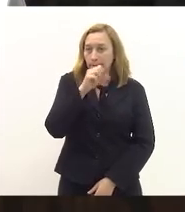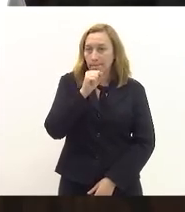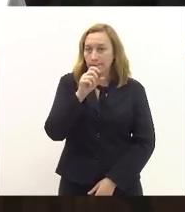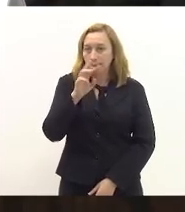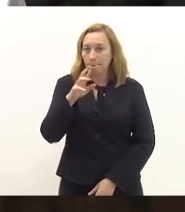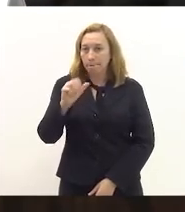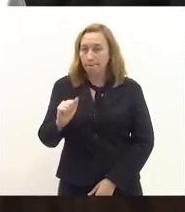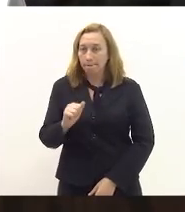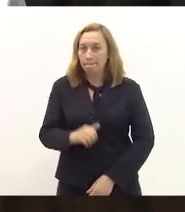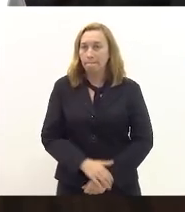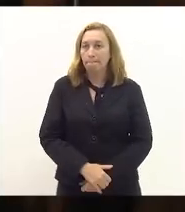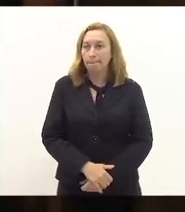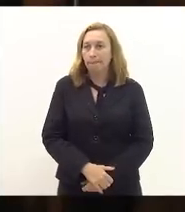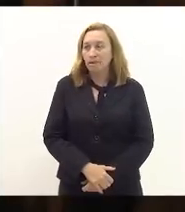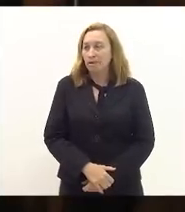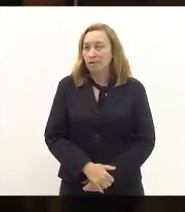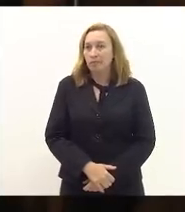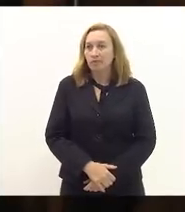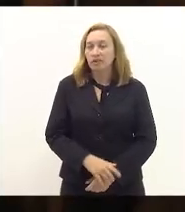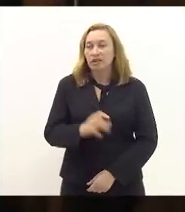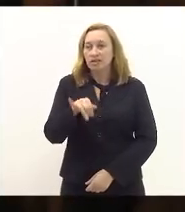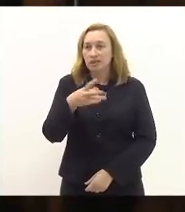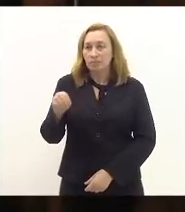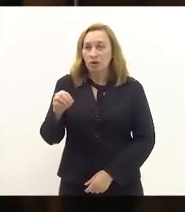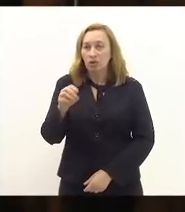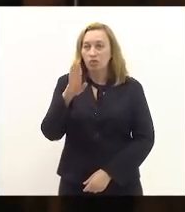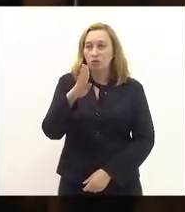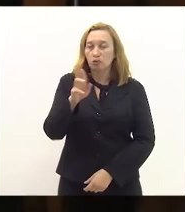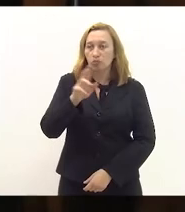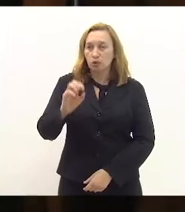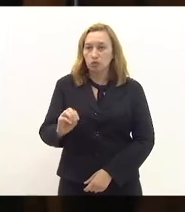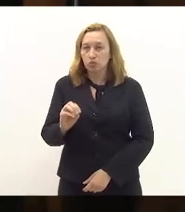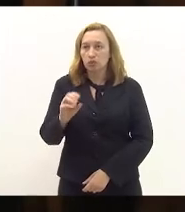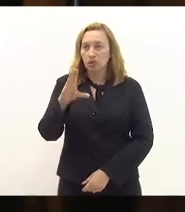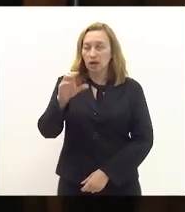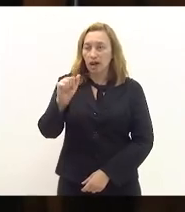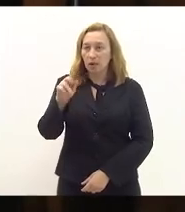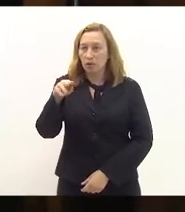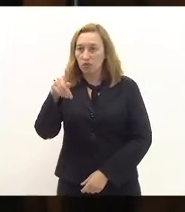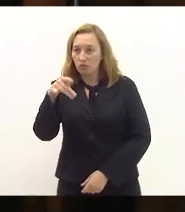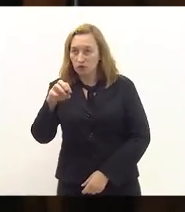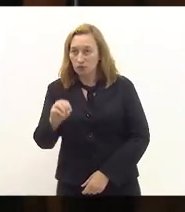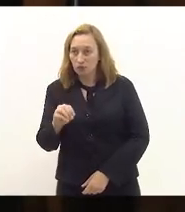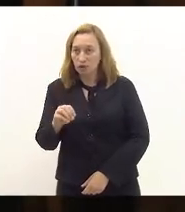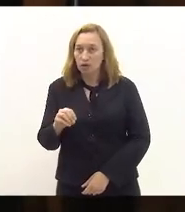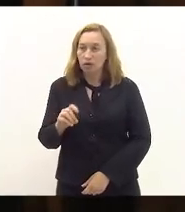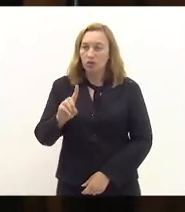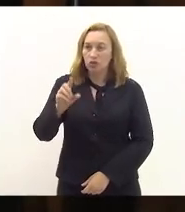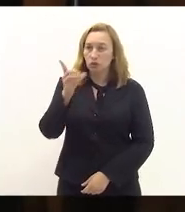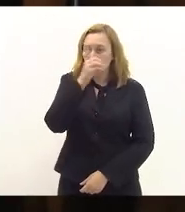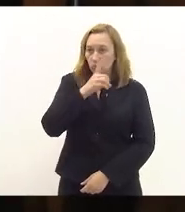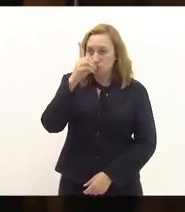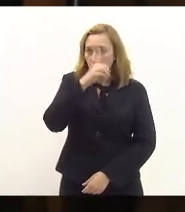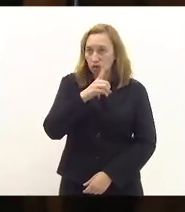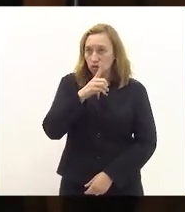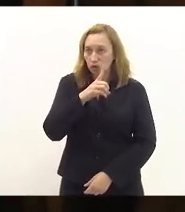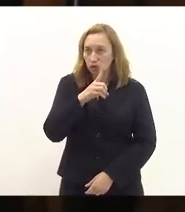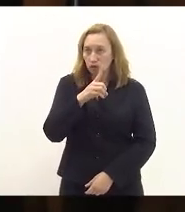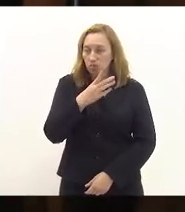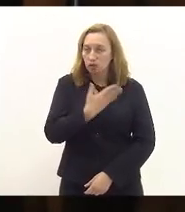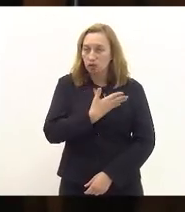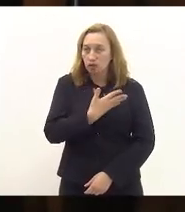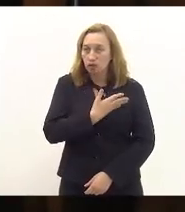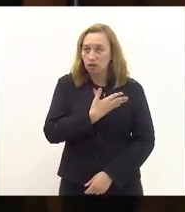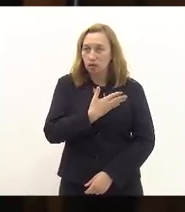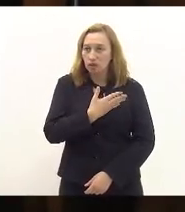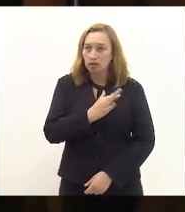em Arraial do Cabo, São Pedro Aldeia, Búzios e Cabo Frio. E domingo nós estaremos com os nossos companheiros